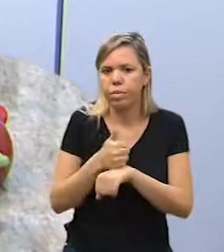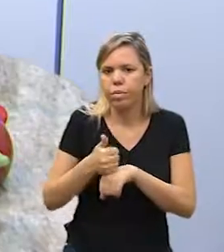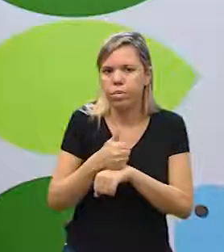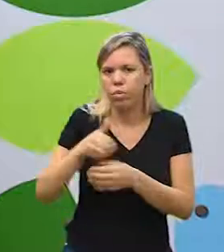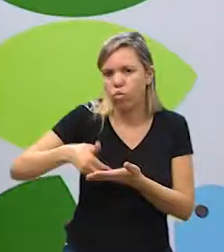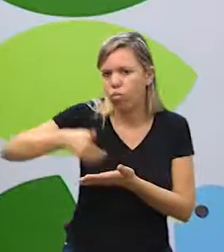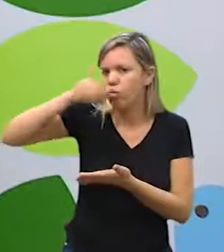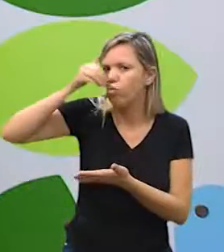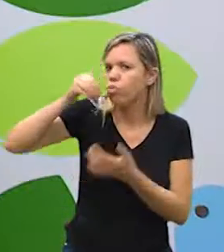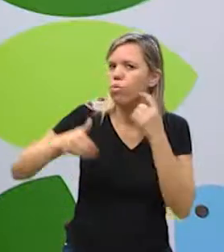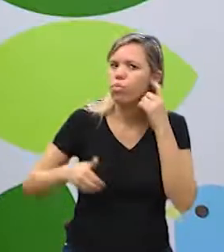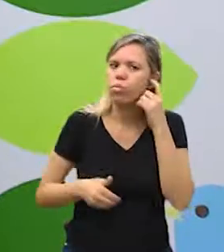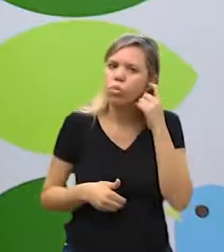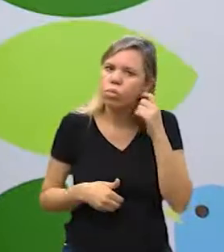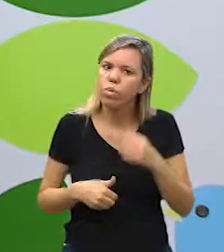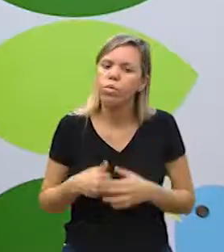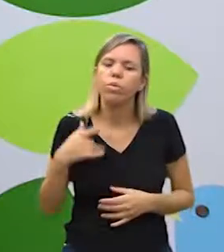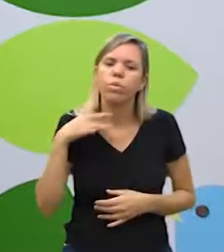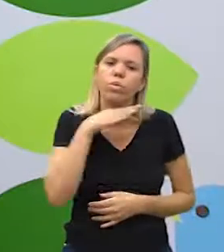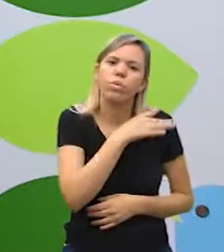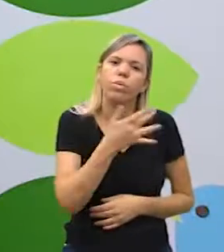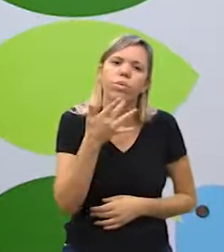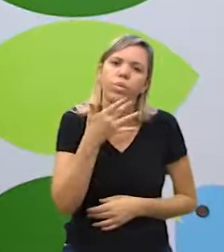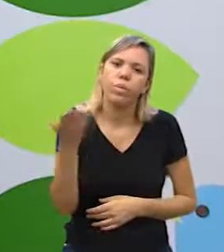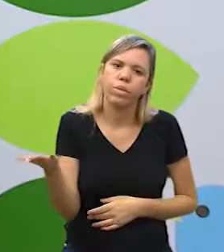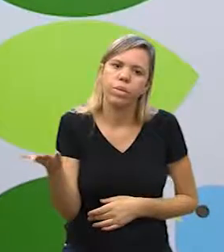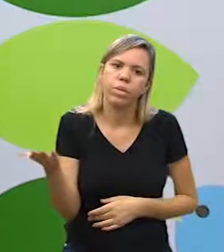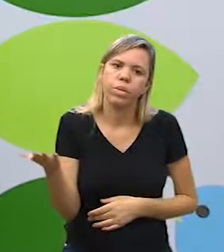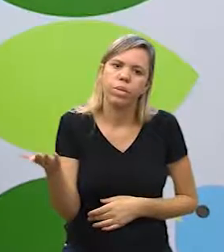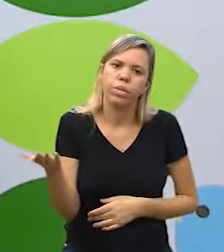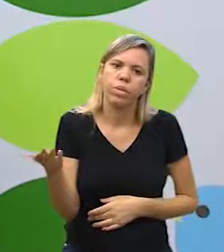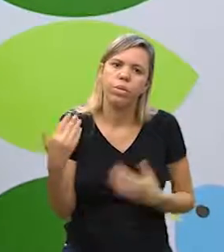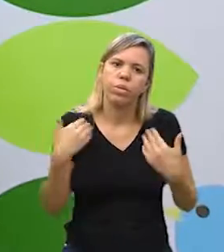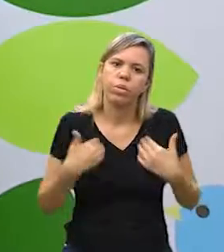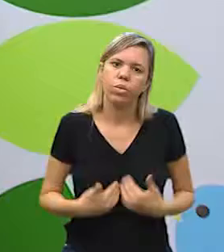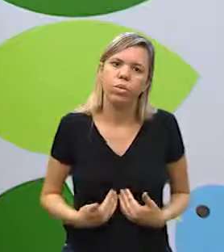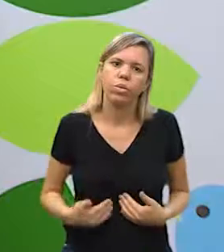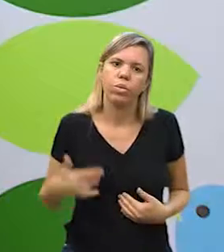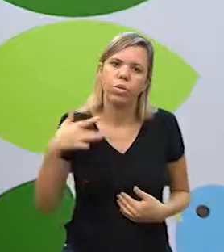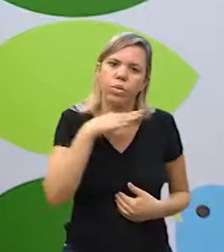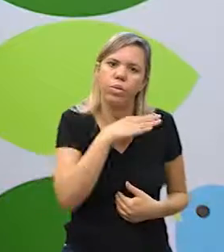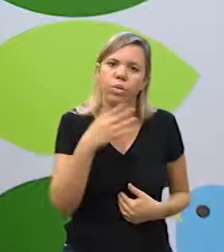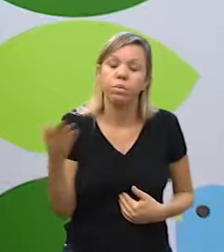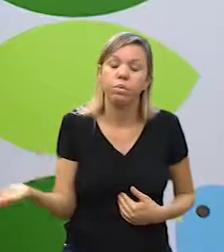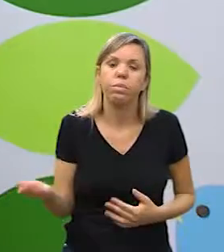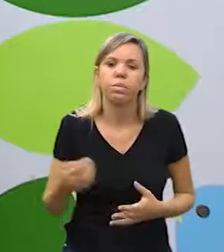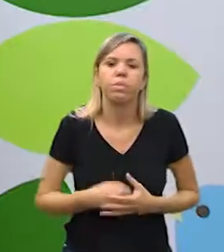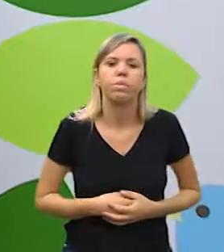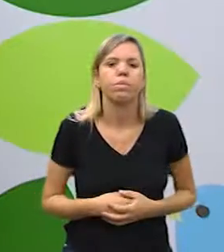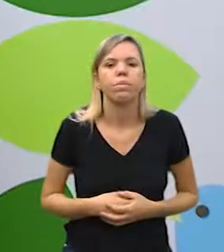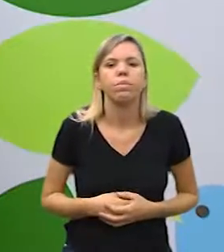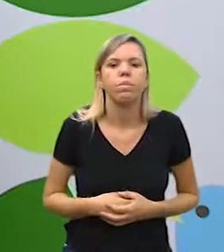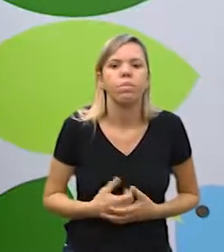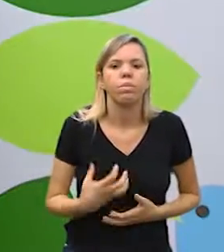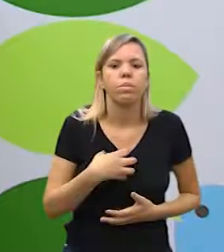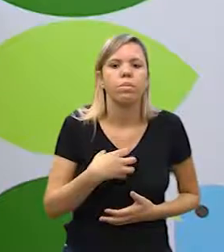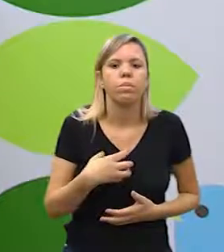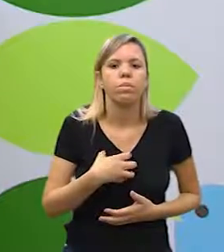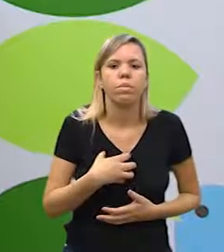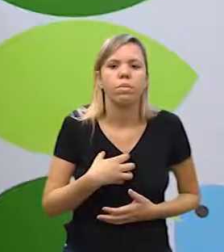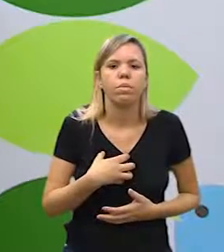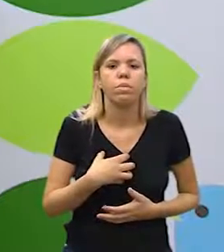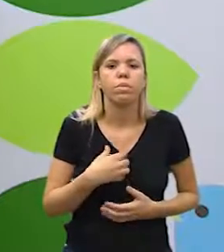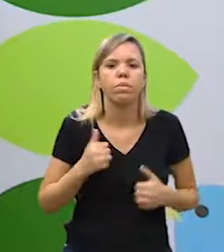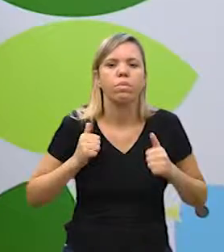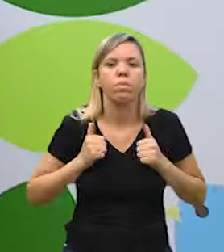uma sopa. Vai ser um alimento que ele é mais quentinho, ele vai deixar o seu corpo um pouco mais quente e você vai se sentir um